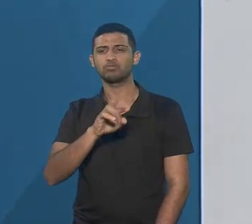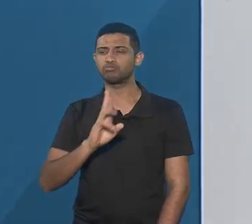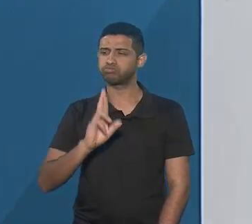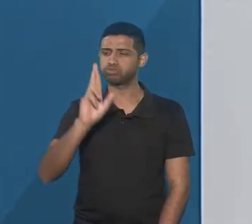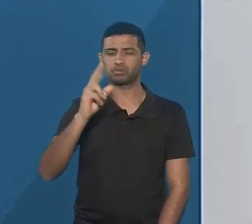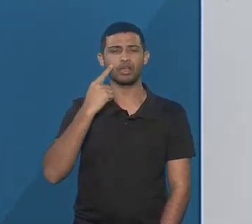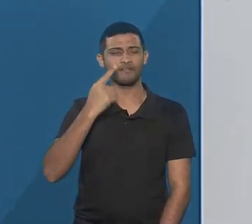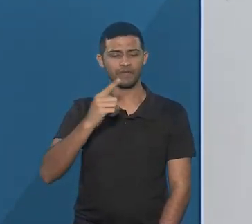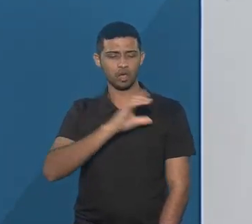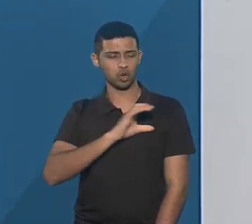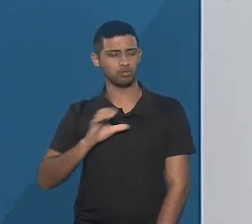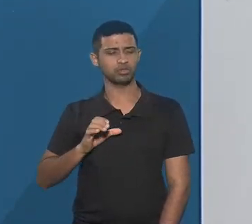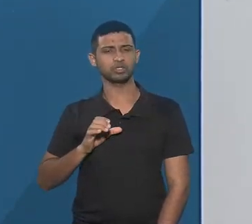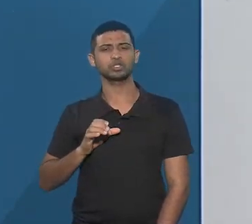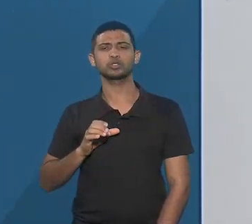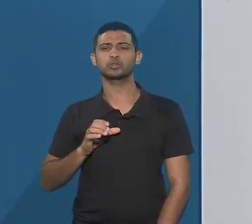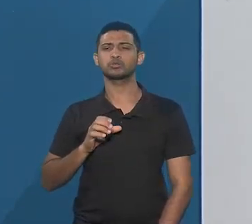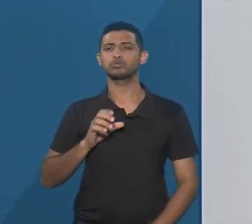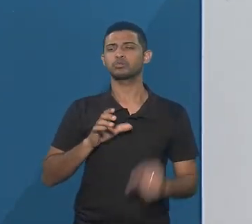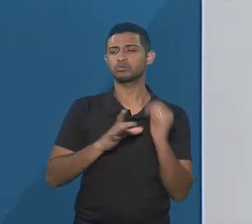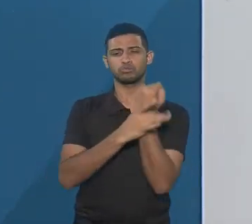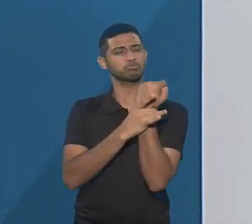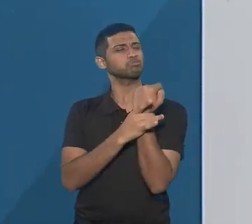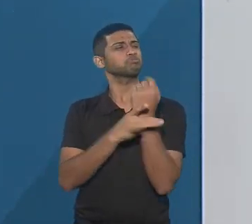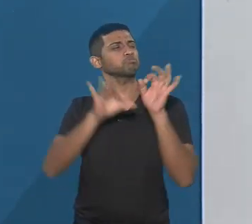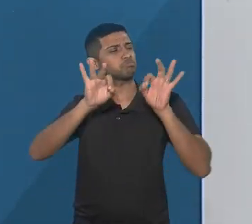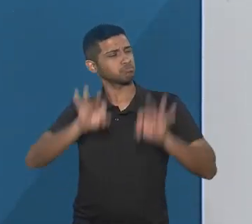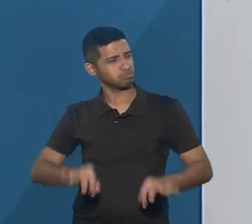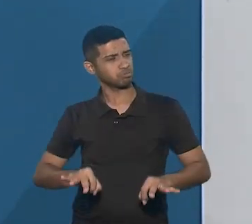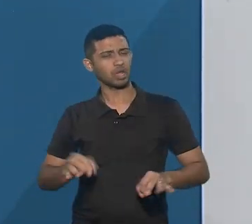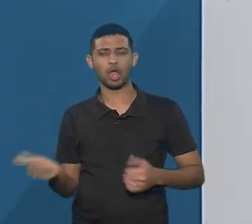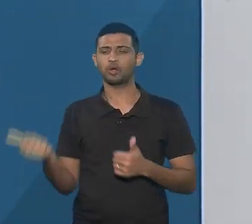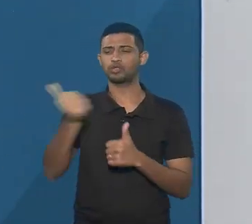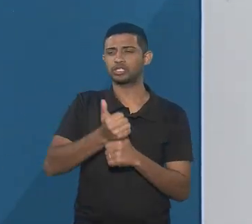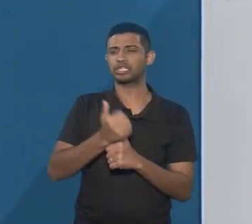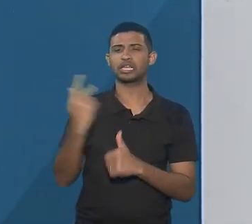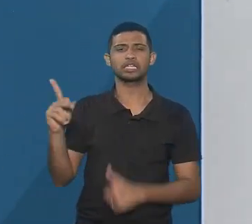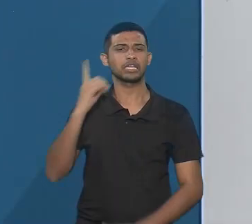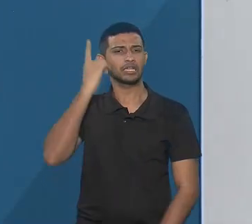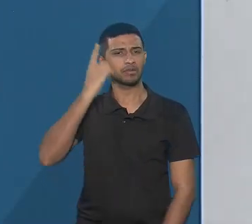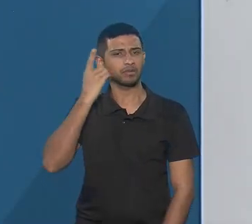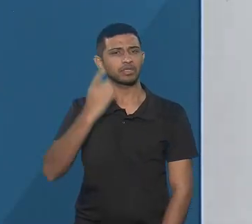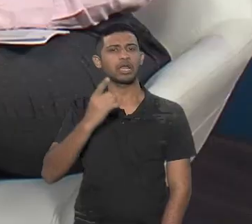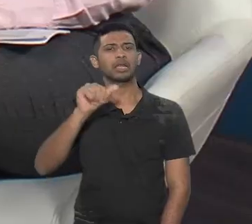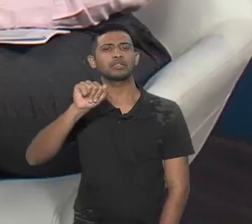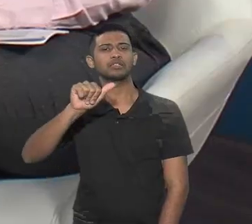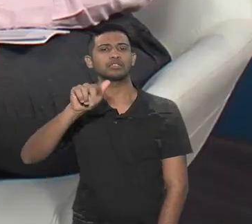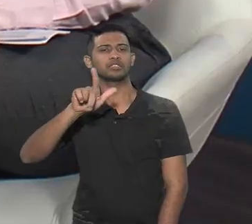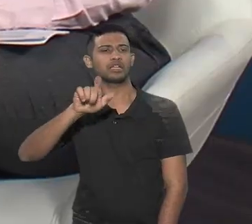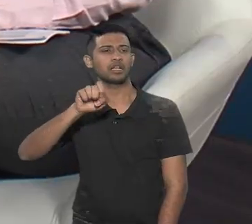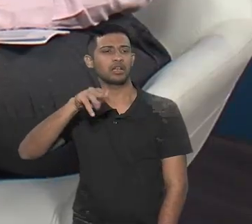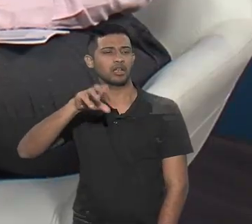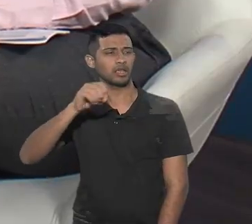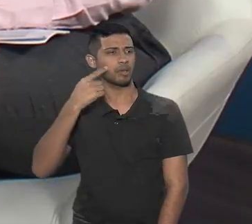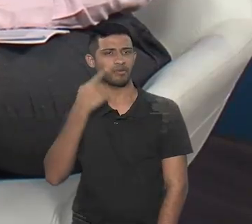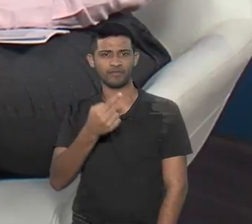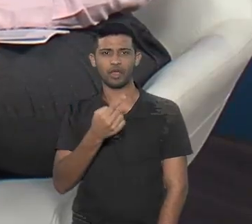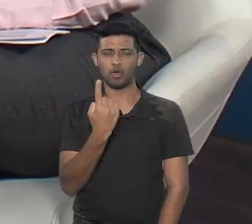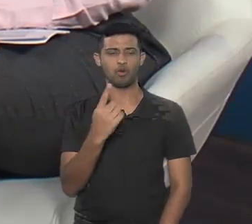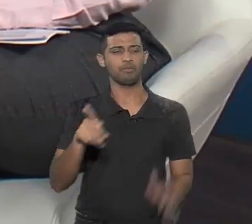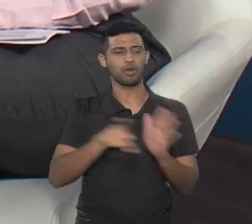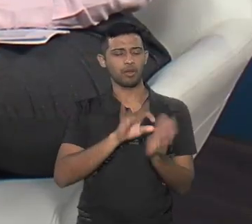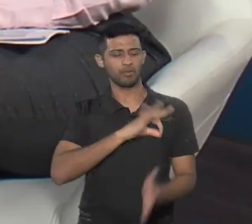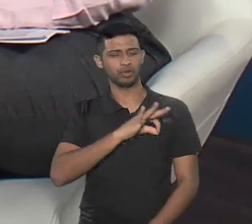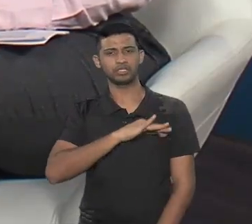conduzido a comissão de segurança com maestria, auxiliado pelo vice, o deputado Coronel Salema. Então,